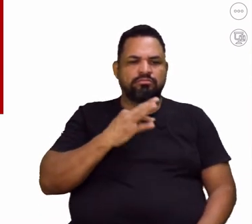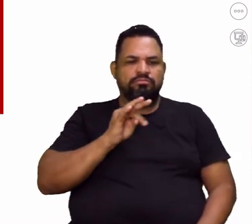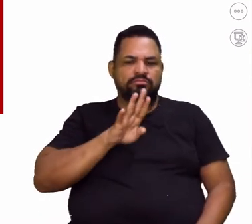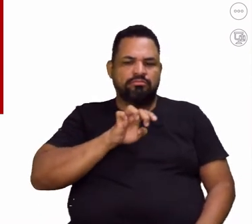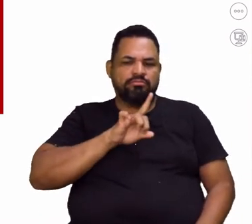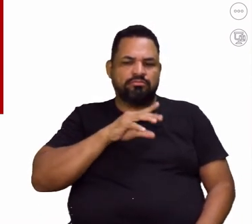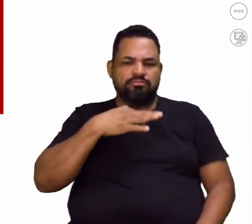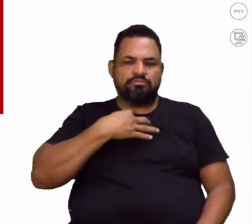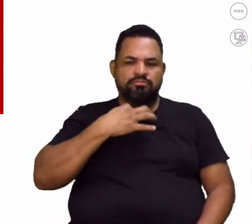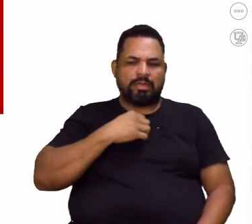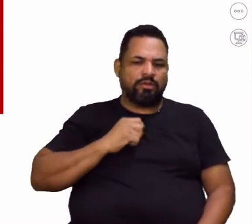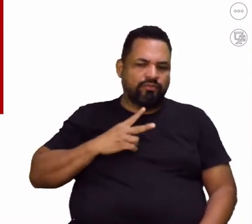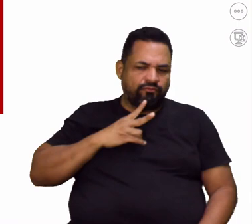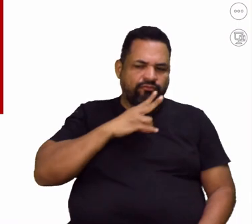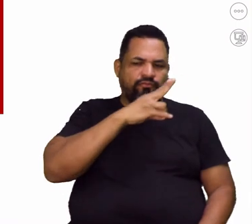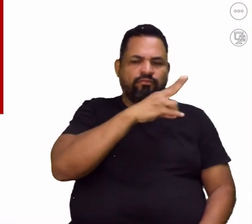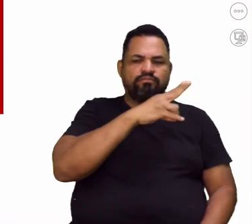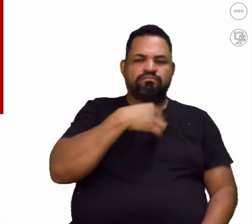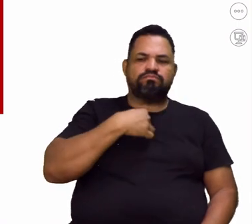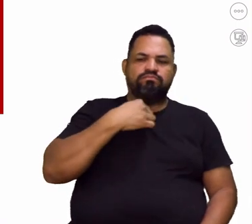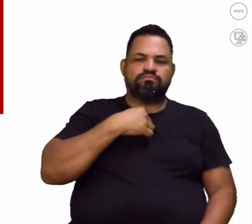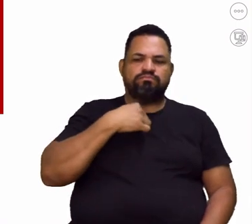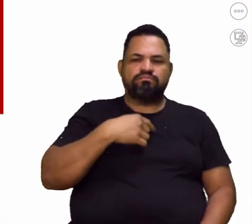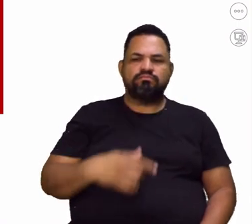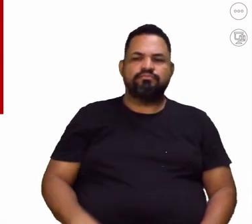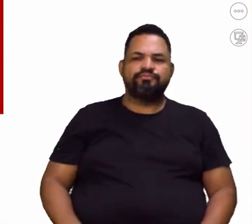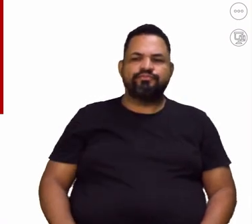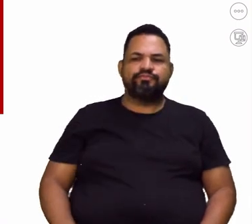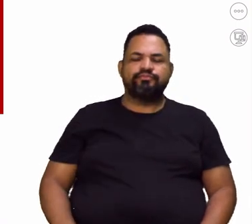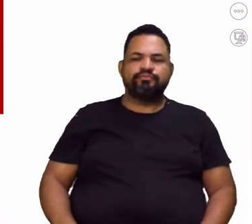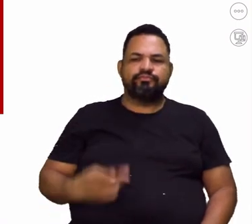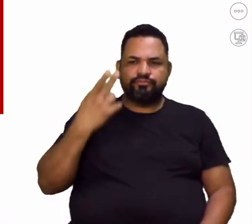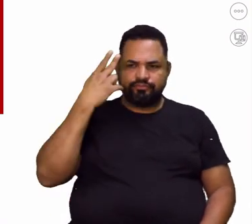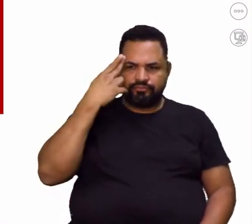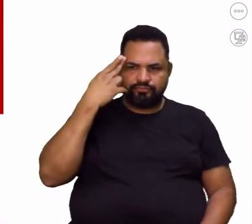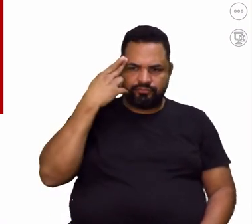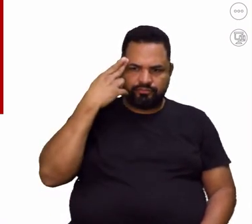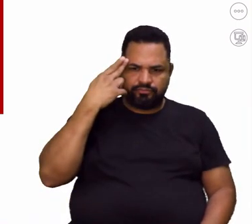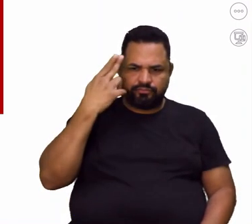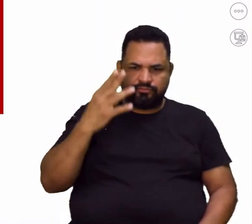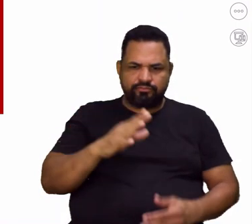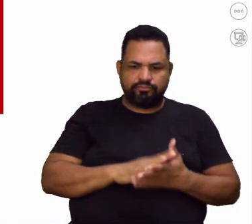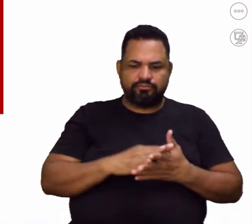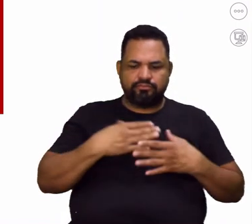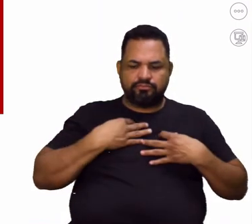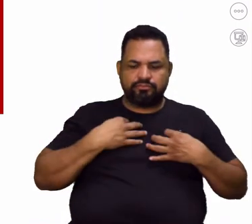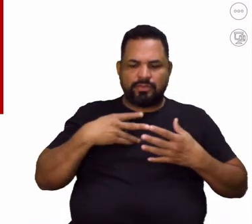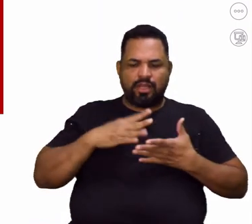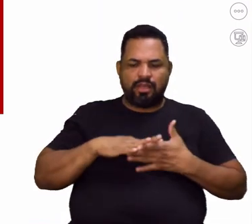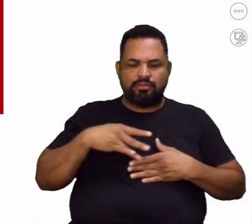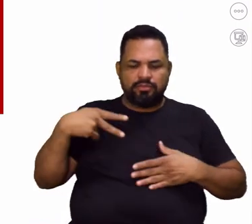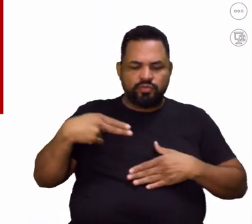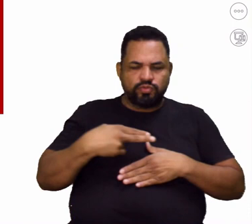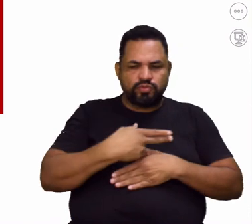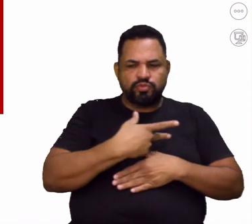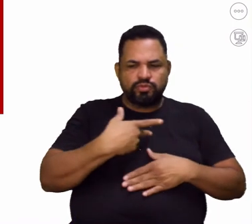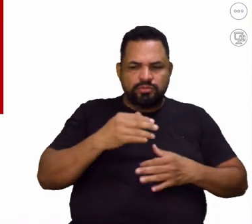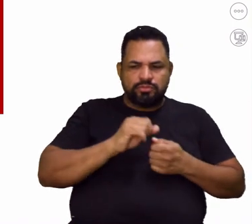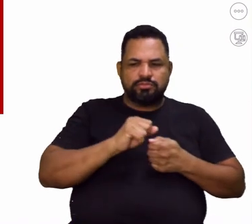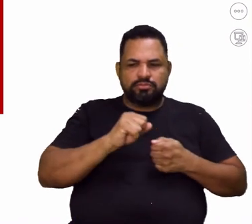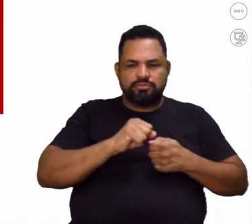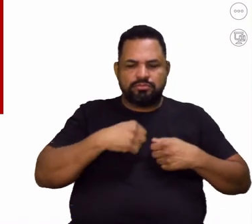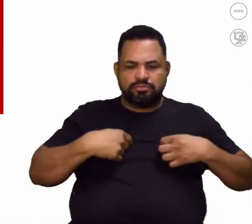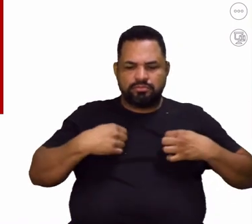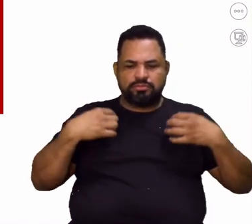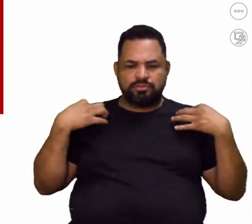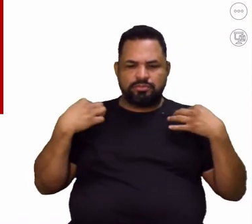tecido resistente, forte, né? Que geralmente a alfaiataria utiliza para fazer as calças, né?